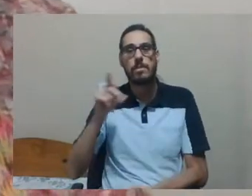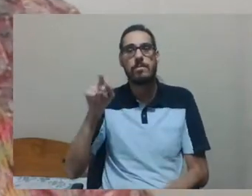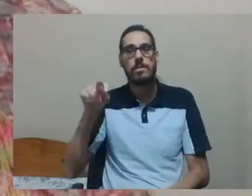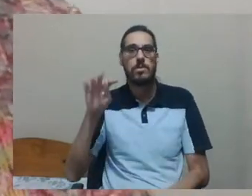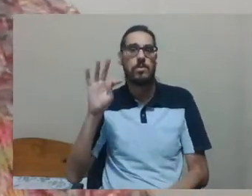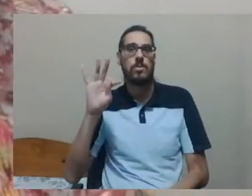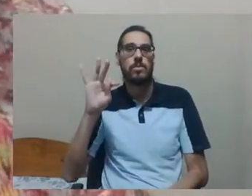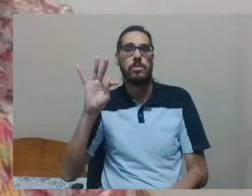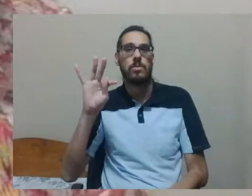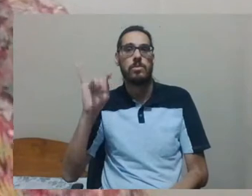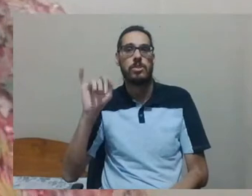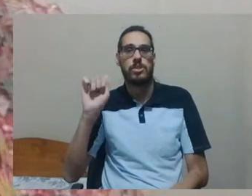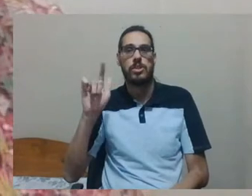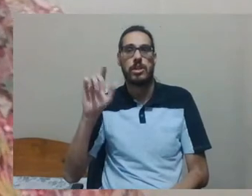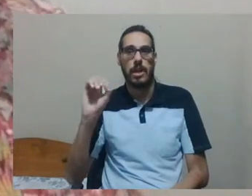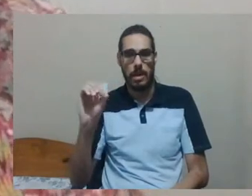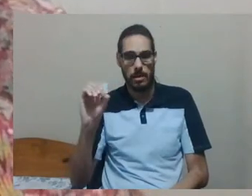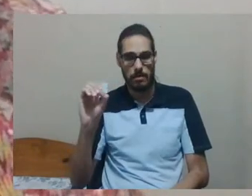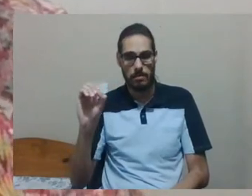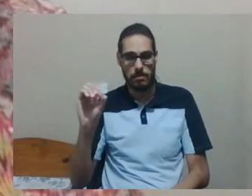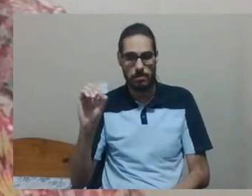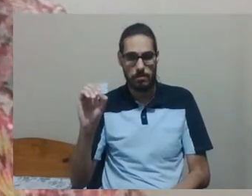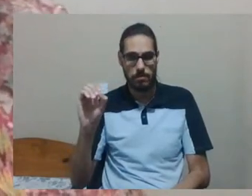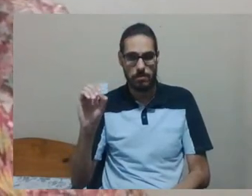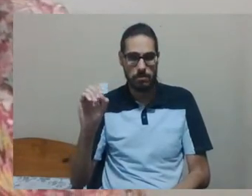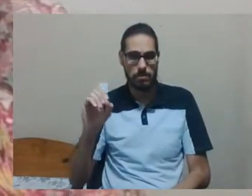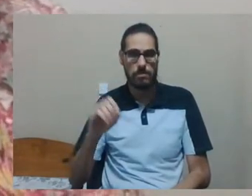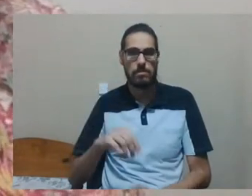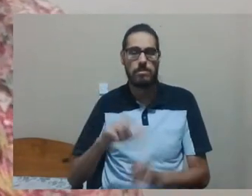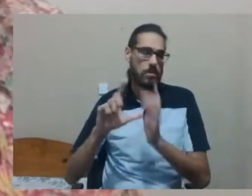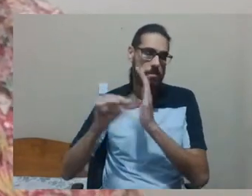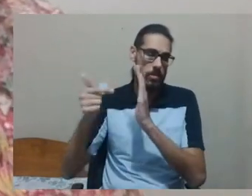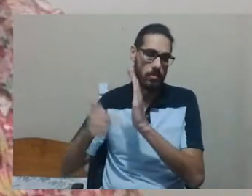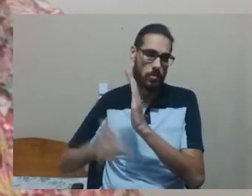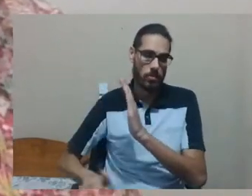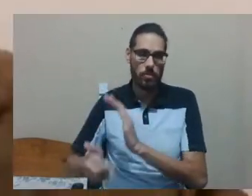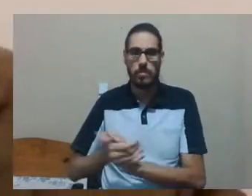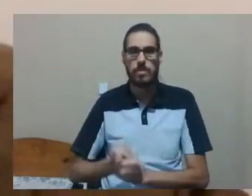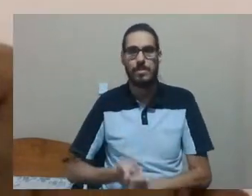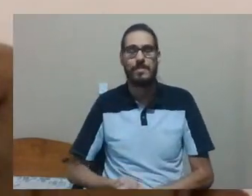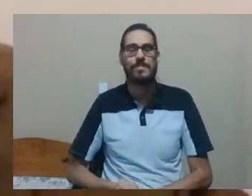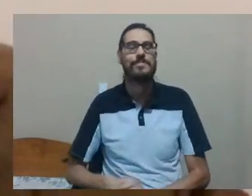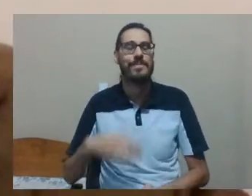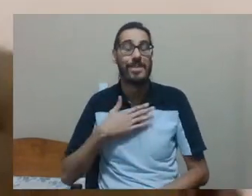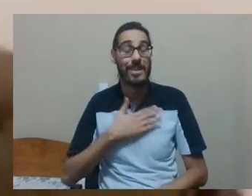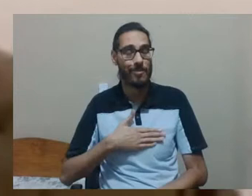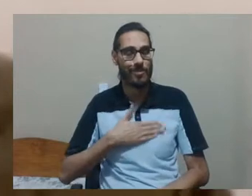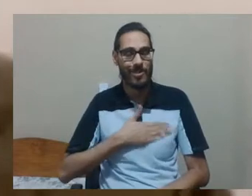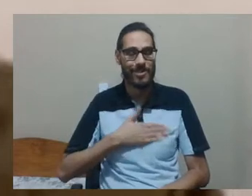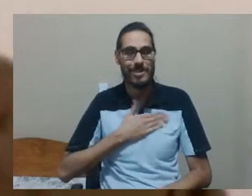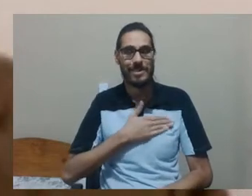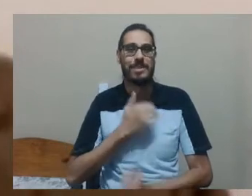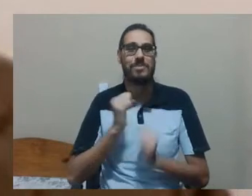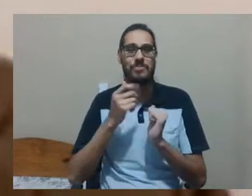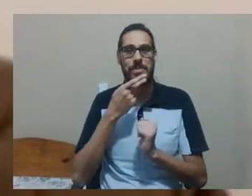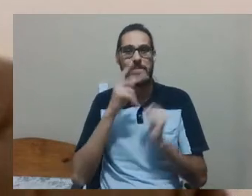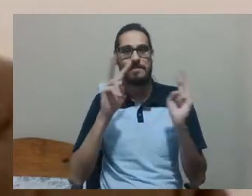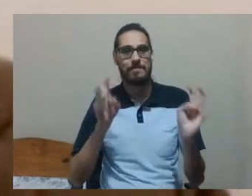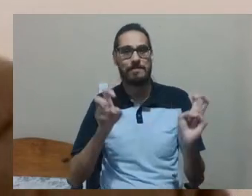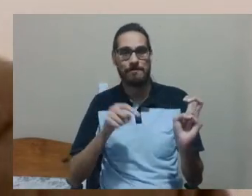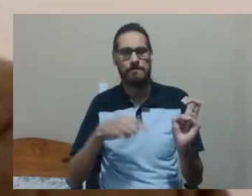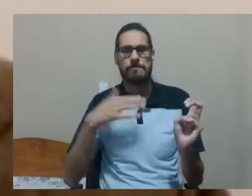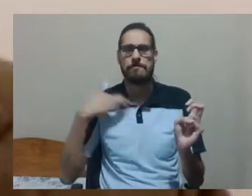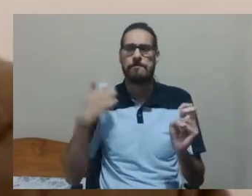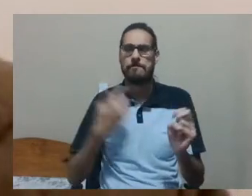e a seguir para os outros colegas. Bom, é um prazer poder falar desse assunto, é um assunto que a gente vem debatendo